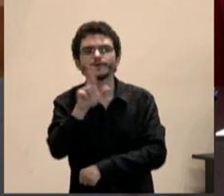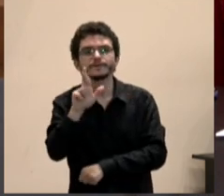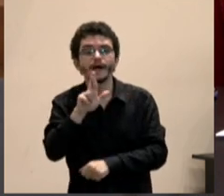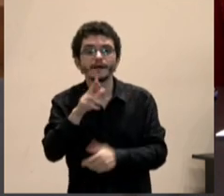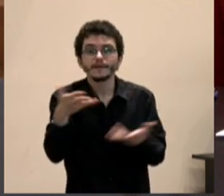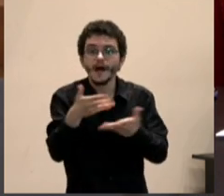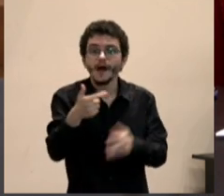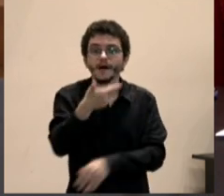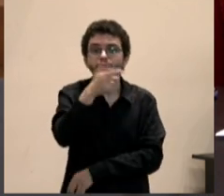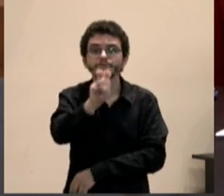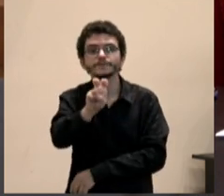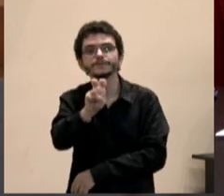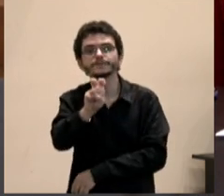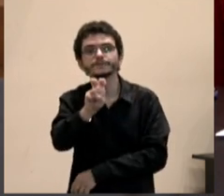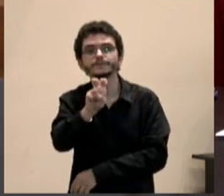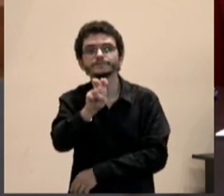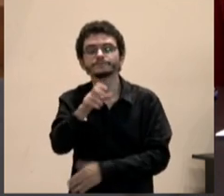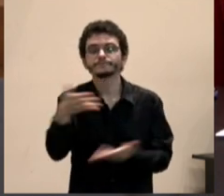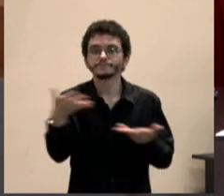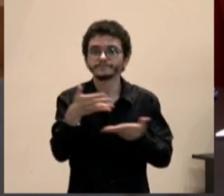R$25, agora em setembro.